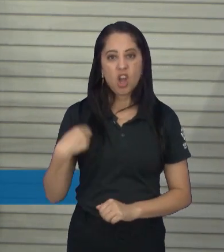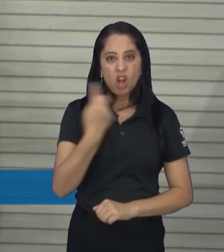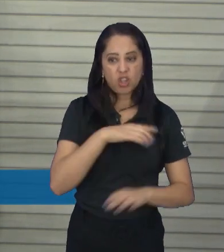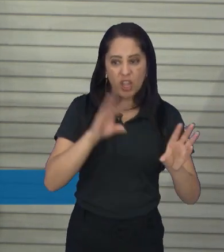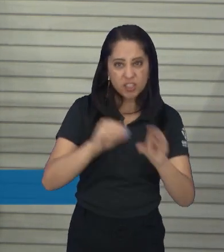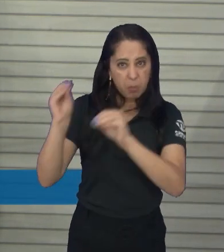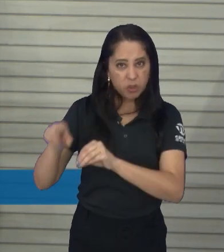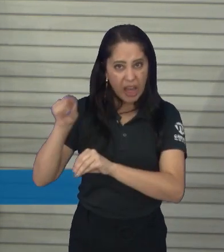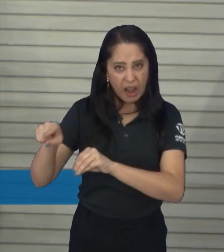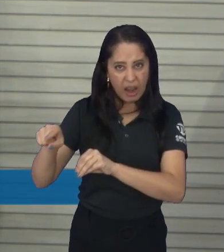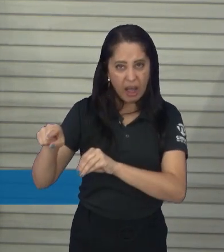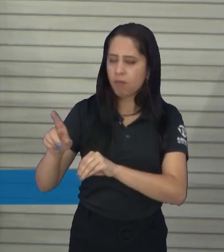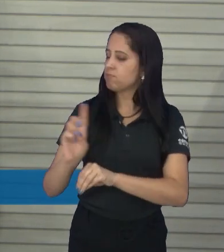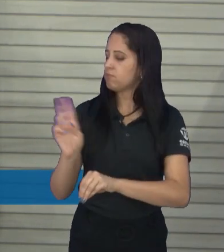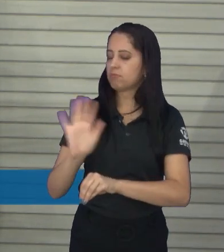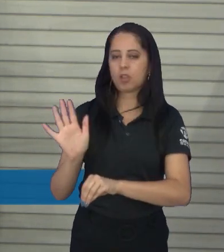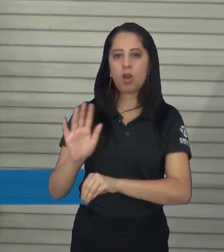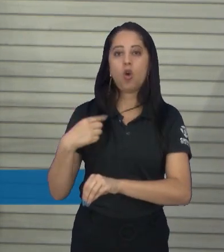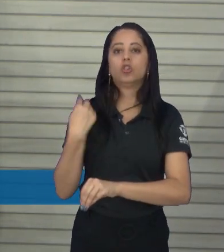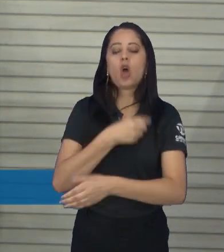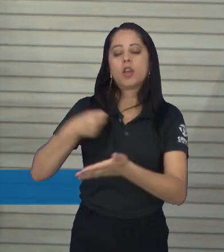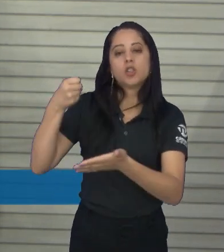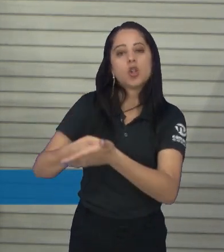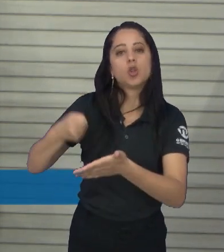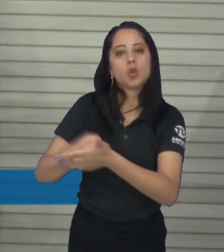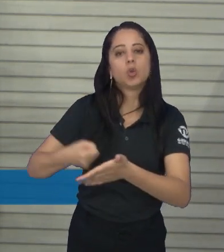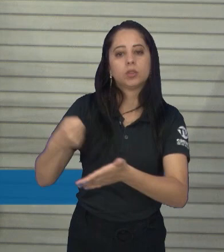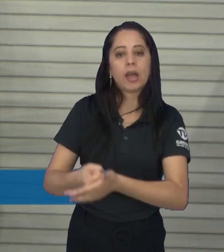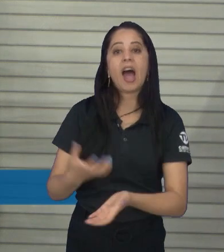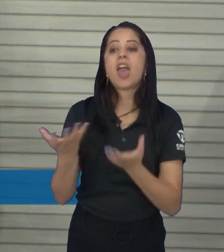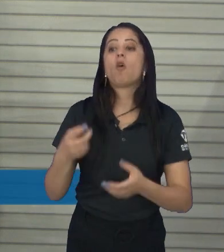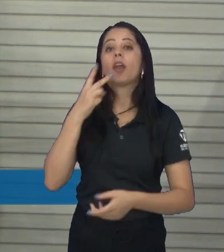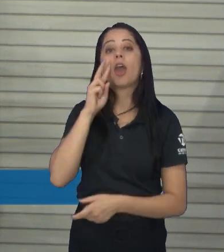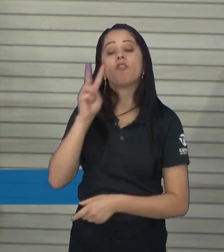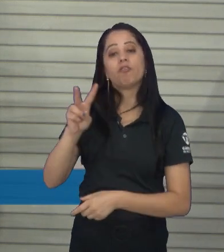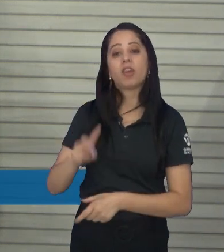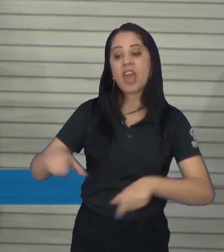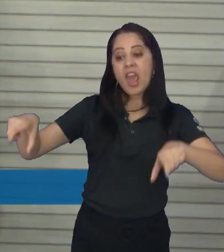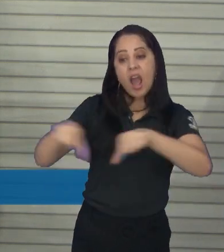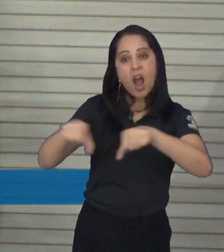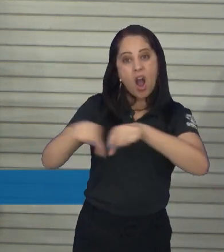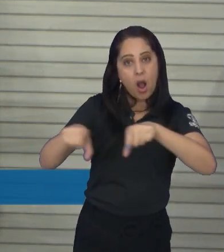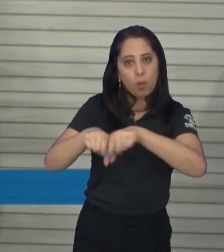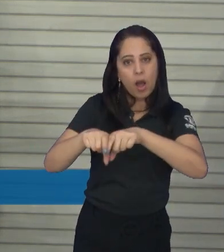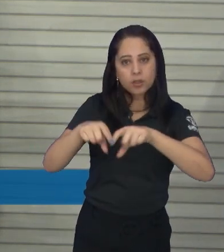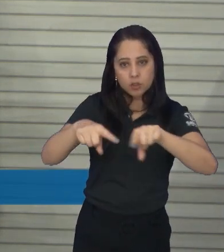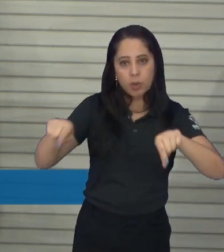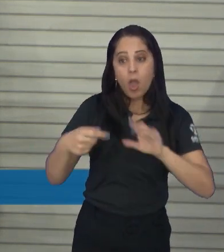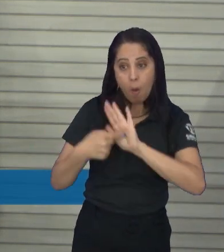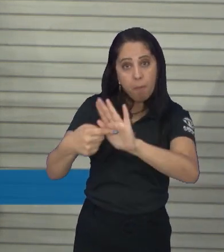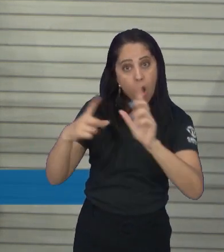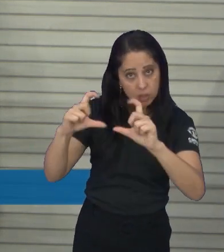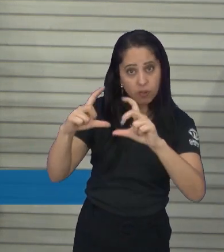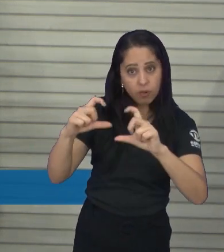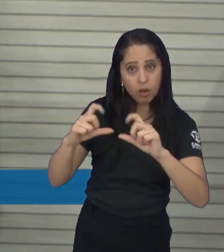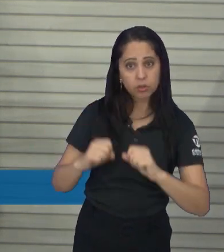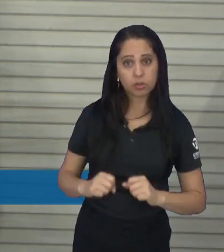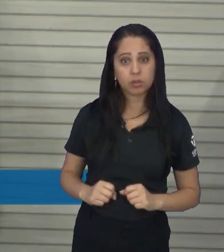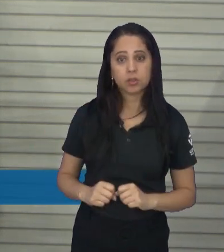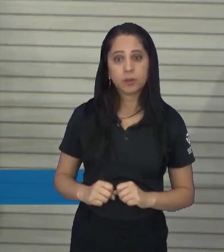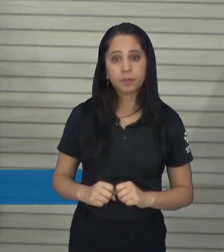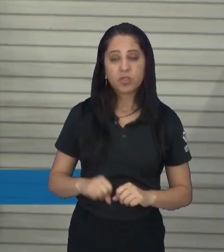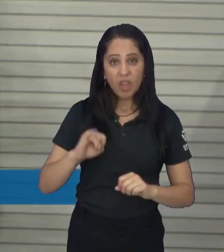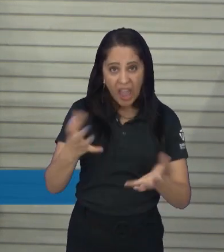vamos sair do banhado não a gente vai lutar por isso e vamos ver a quadra de esporte Manara que abriu uma cratera eu te mostro as fotos eu estou com as foto aqui